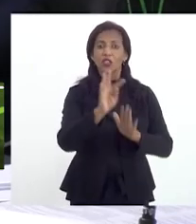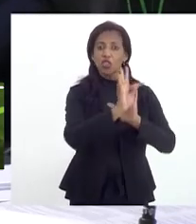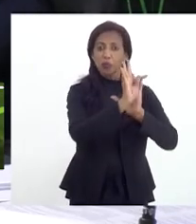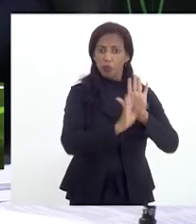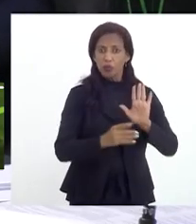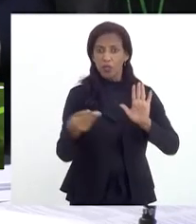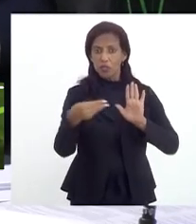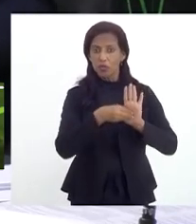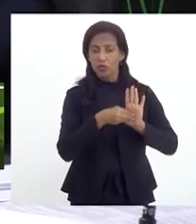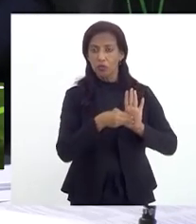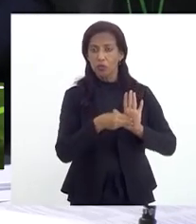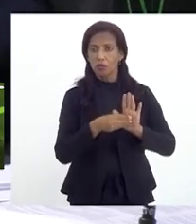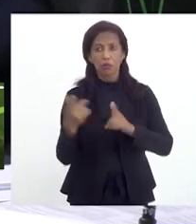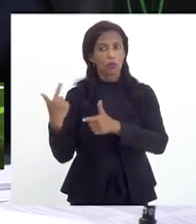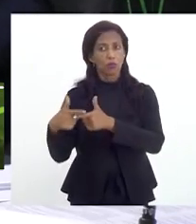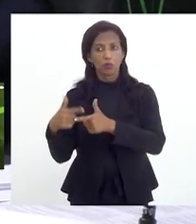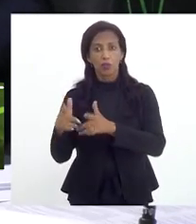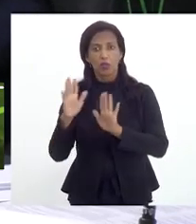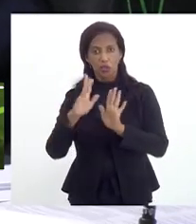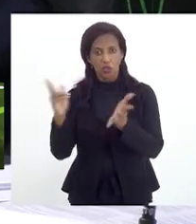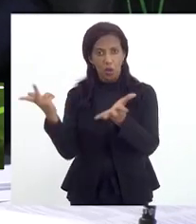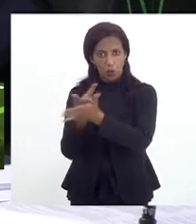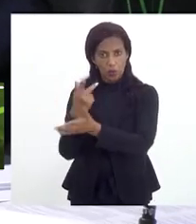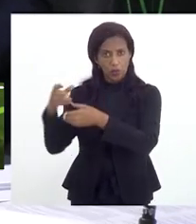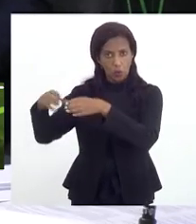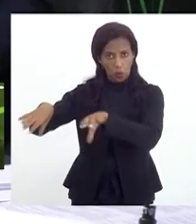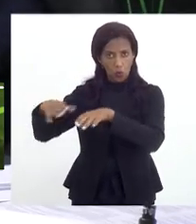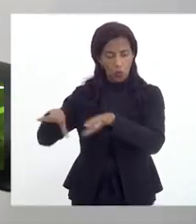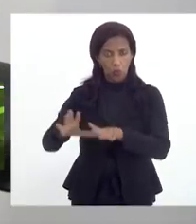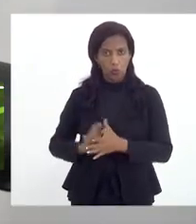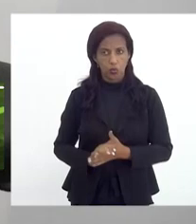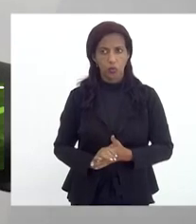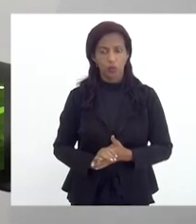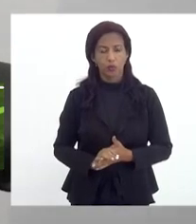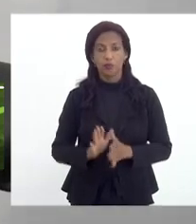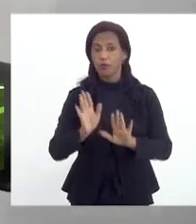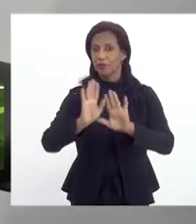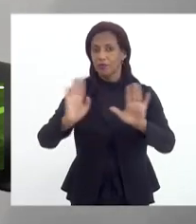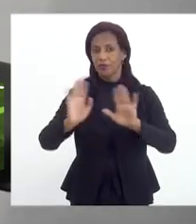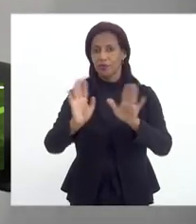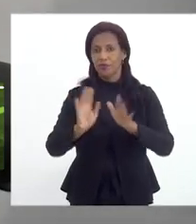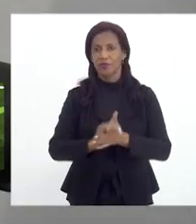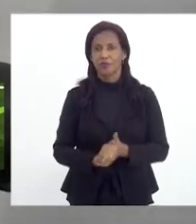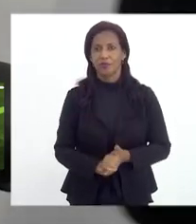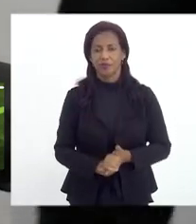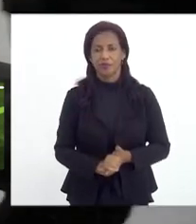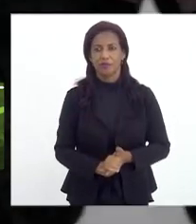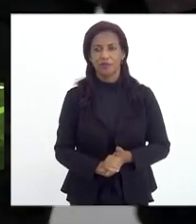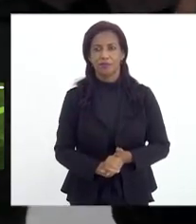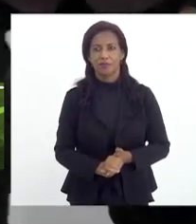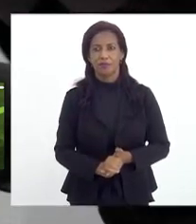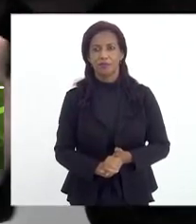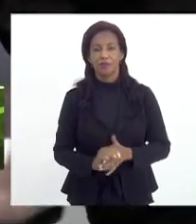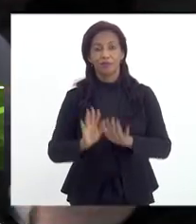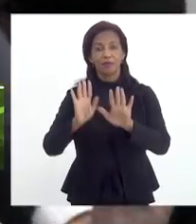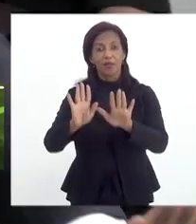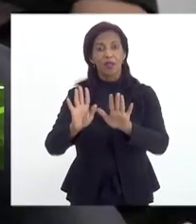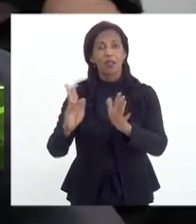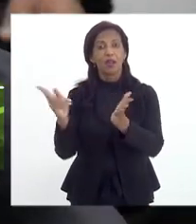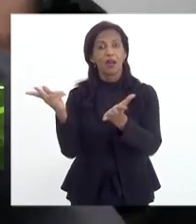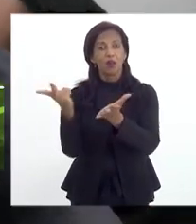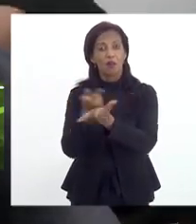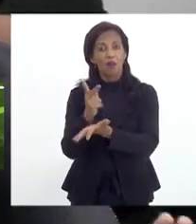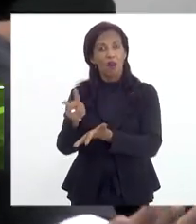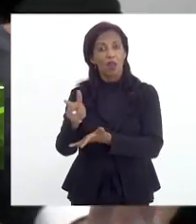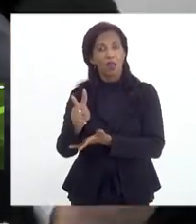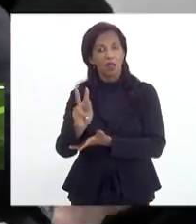Sem problema Já foi realizado o concurso por quê? Não, não foi realizado A homologação Depois nomeação E posta Já foi feito o concurso? Não, não Vai ser feita agora